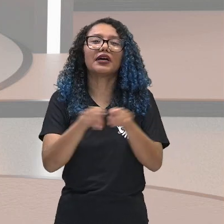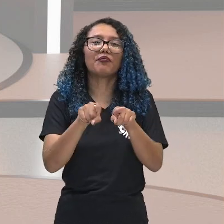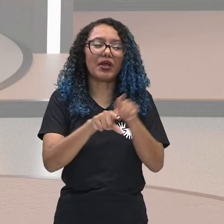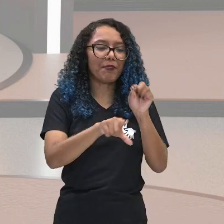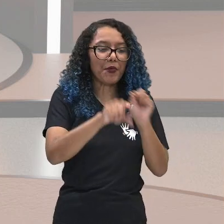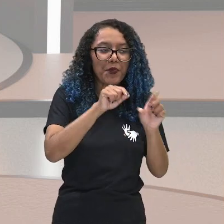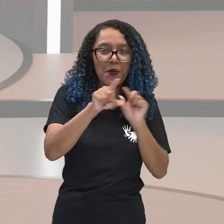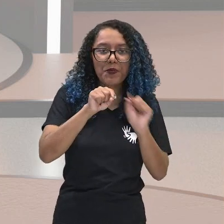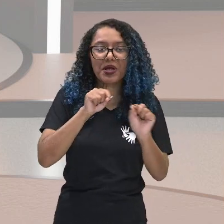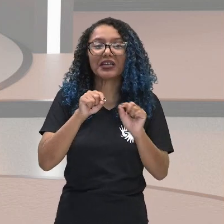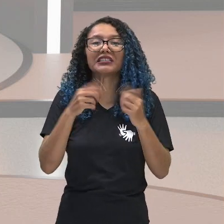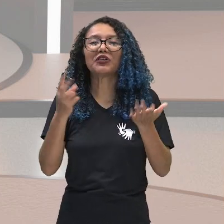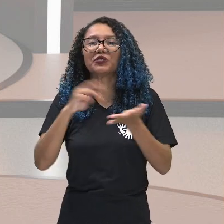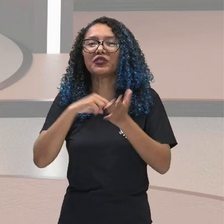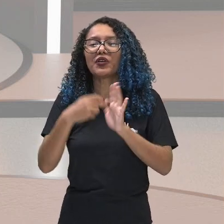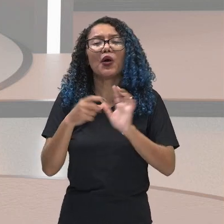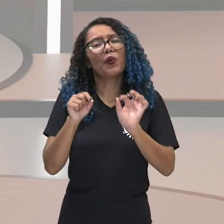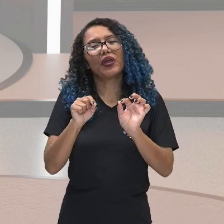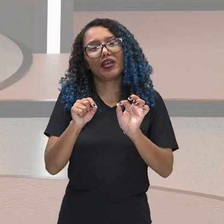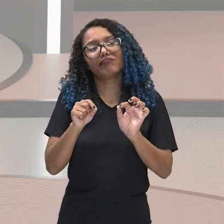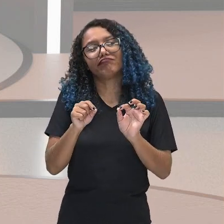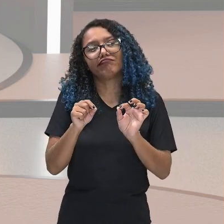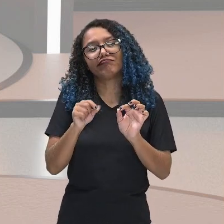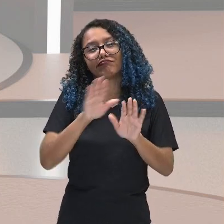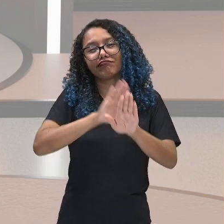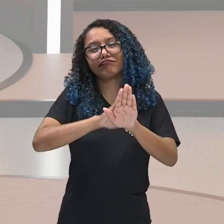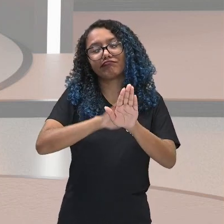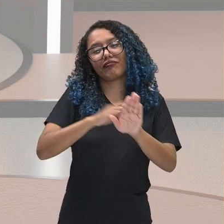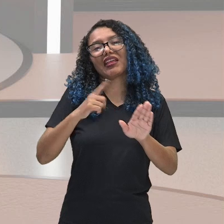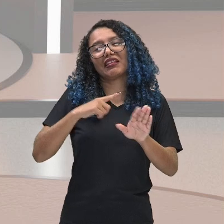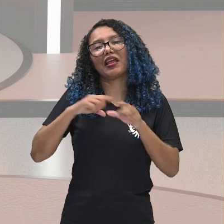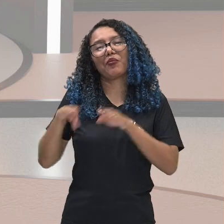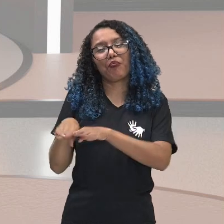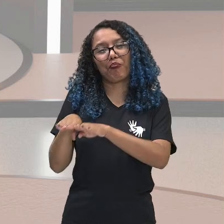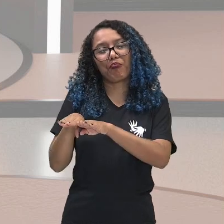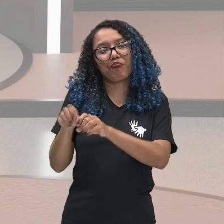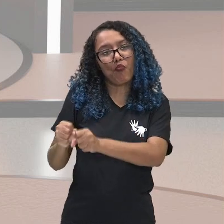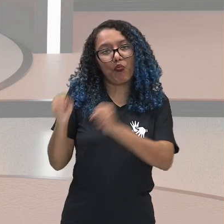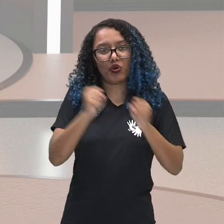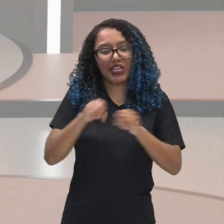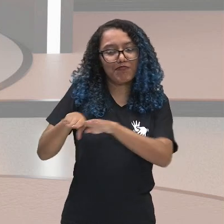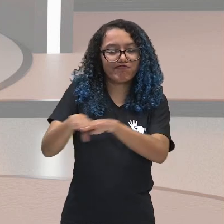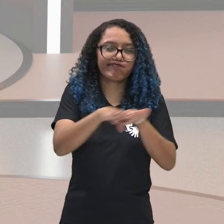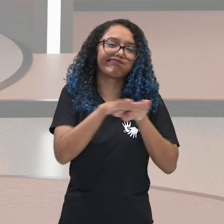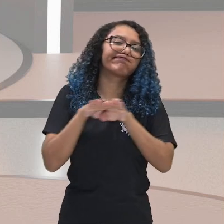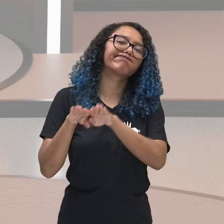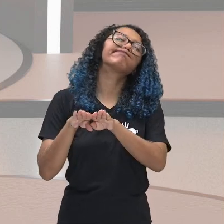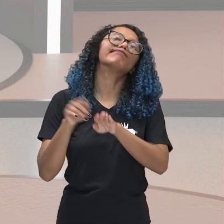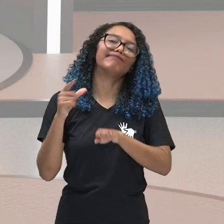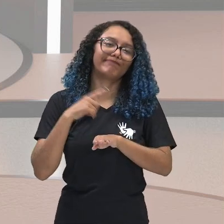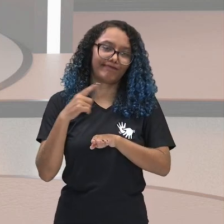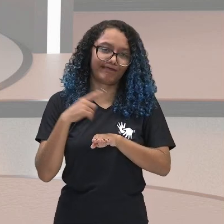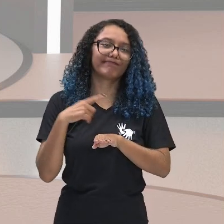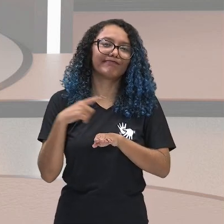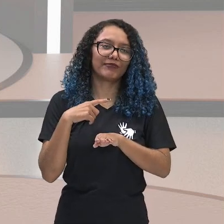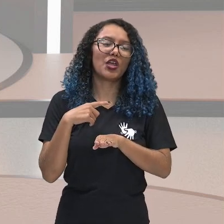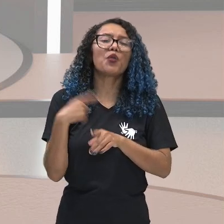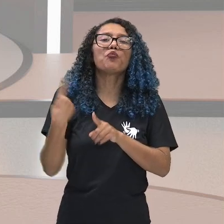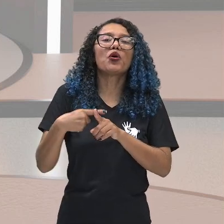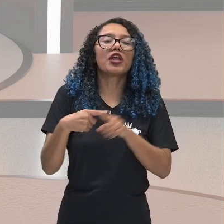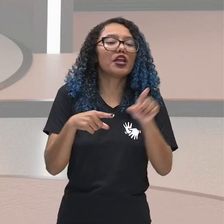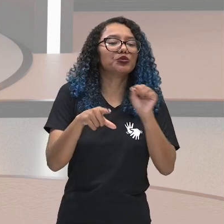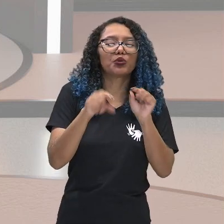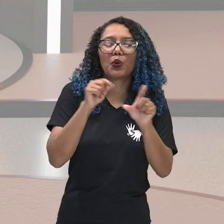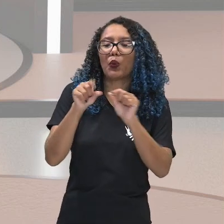só, ele tem, de certa forma, um poder, né, ali quase que infinito, né? Já que ele está indicando e,